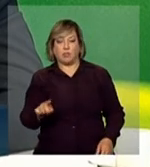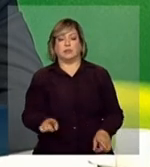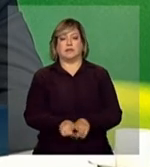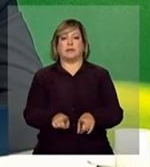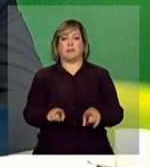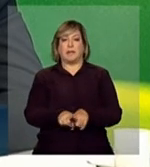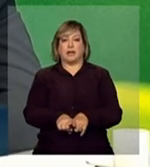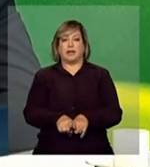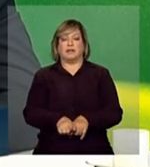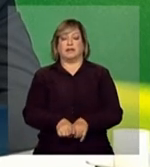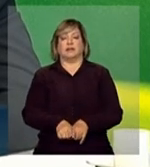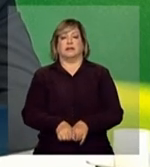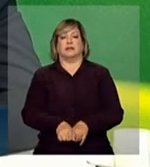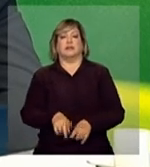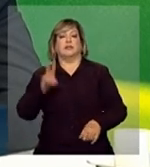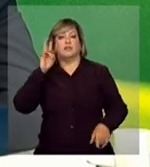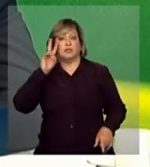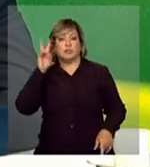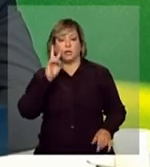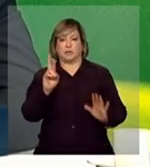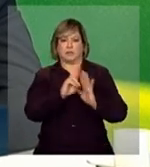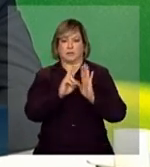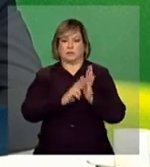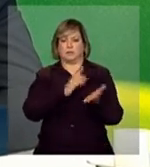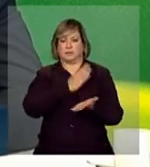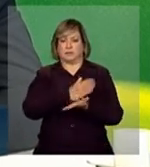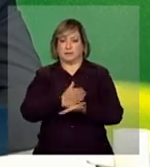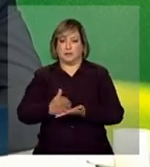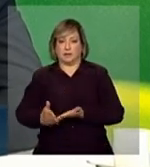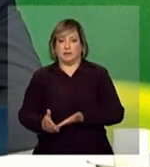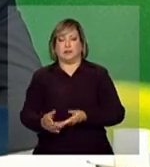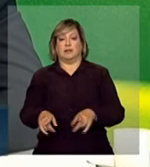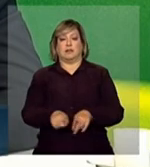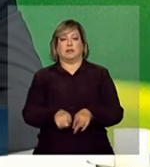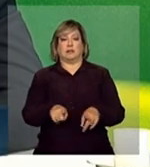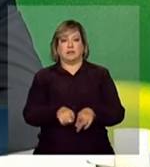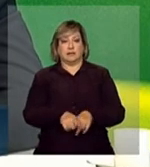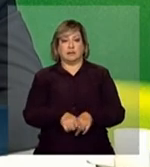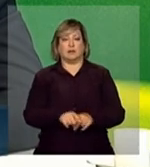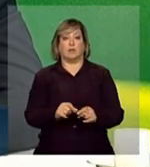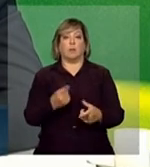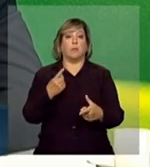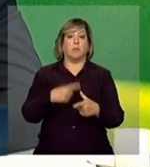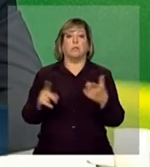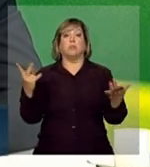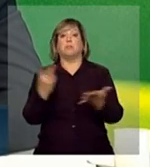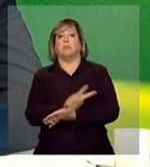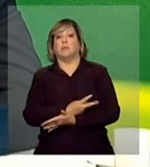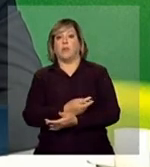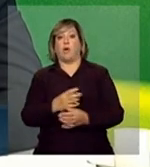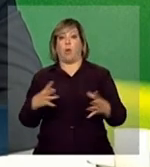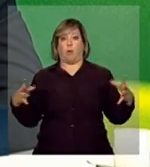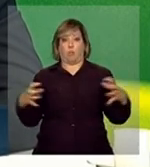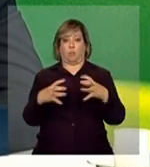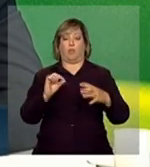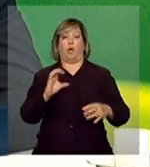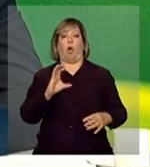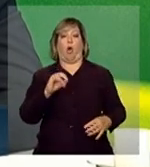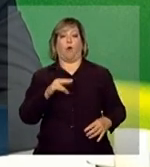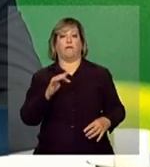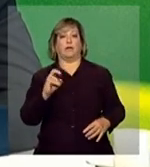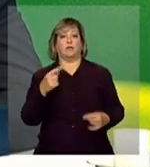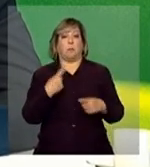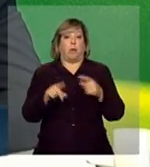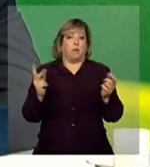toda do regramento e da mediação de eventuais conflitos que possam aparecer entre os